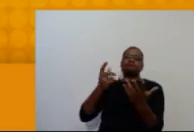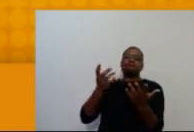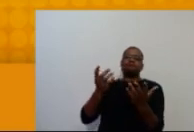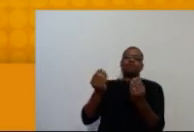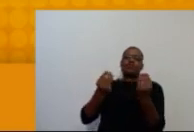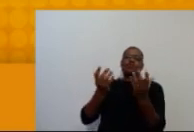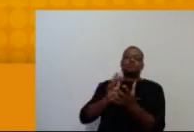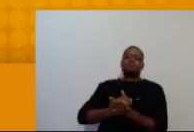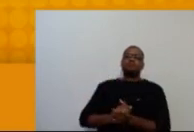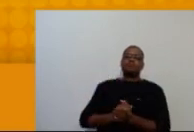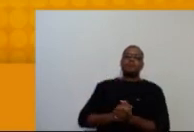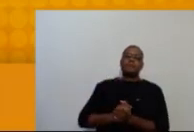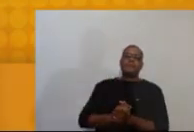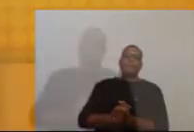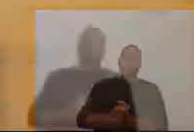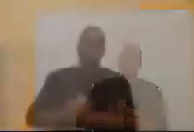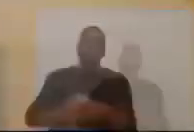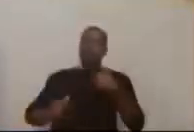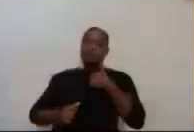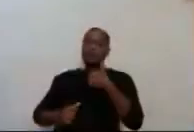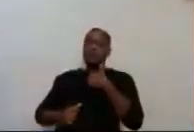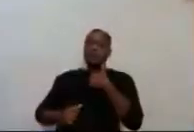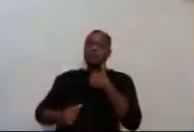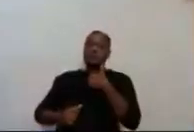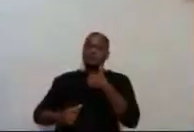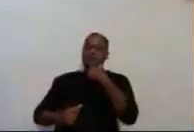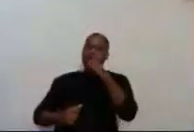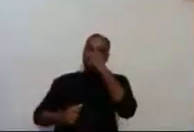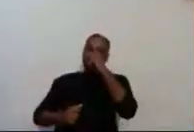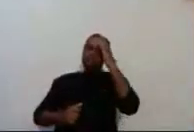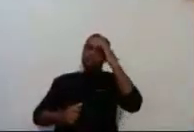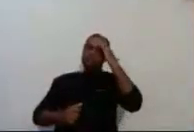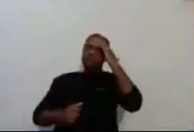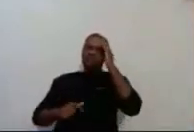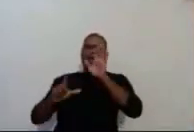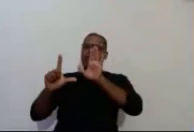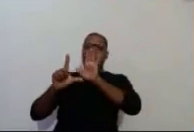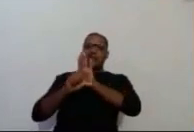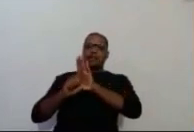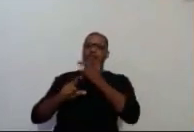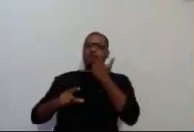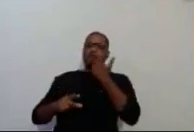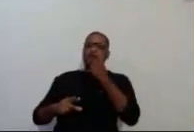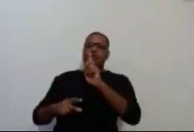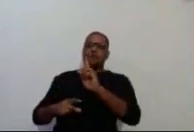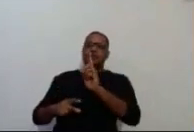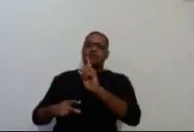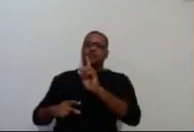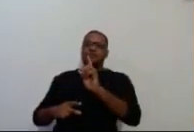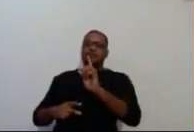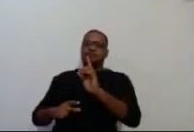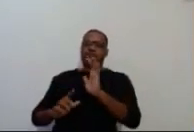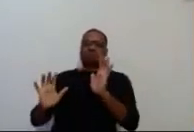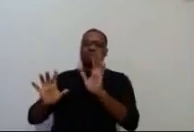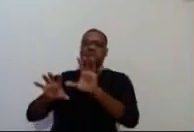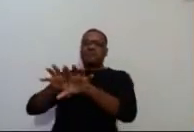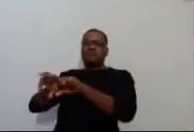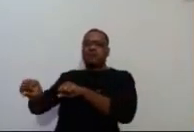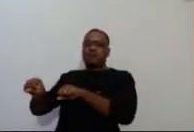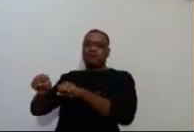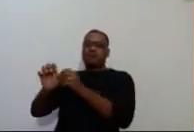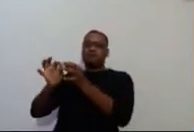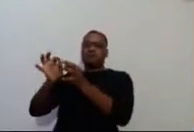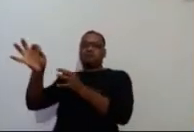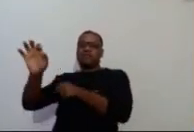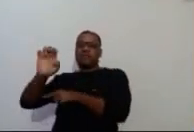a legislação brasileira não faz distinção, né? A formação da EAD e a formação presencial, ela tem o mesmo valor. Ela vem